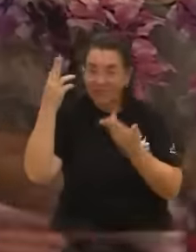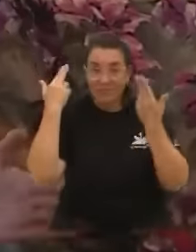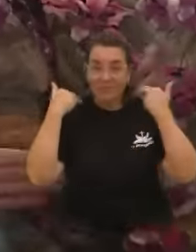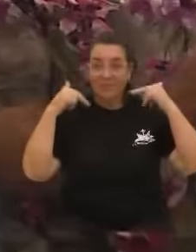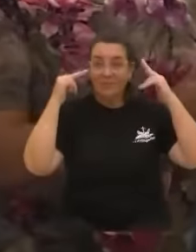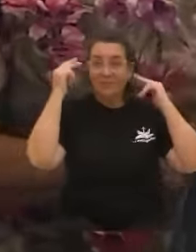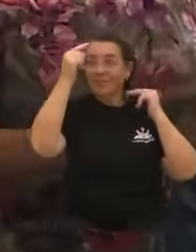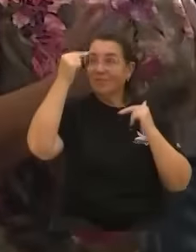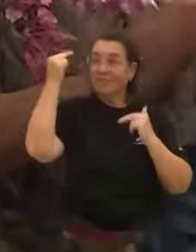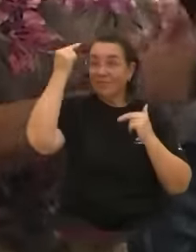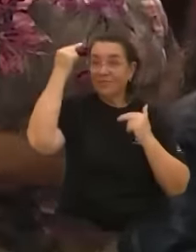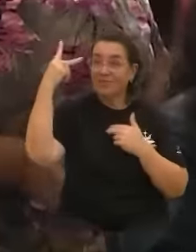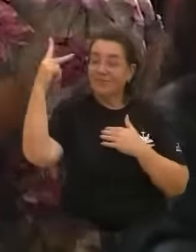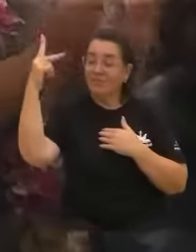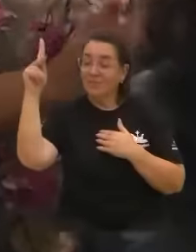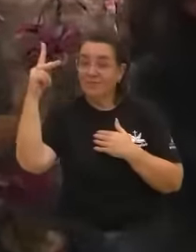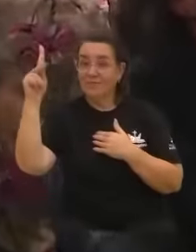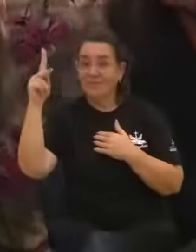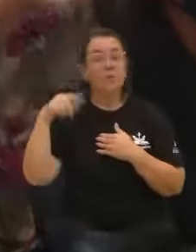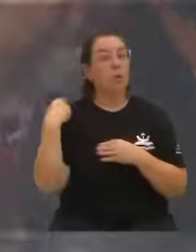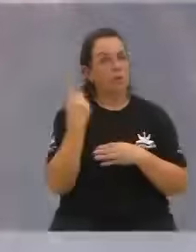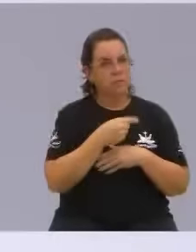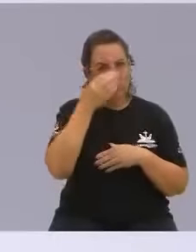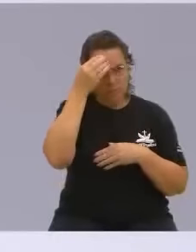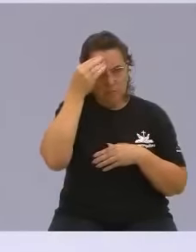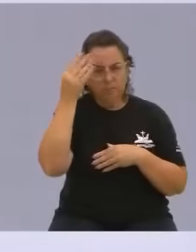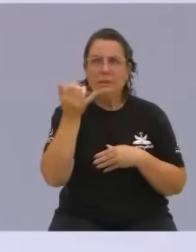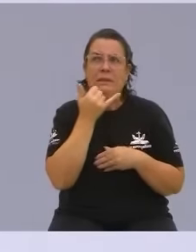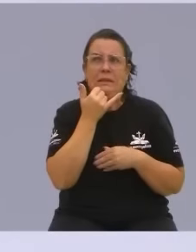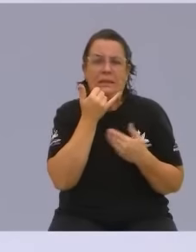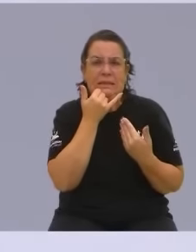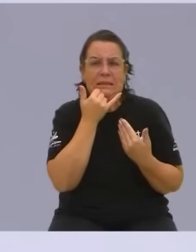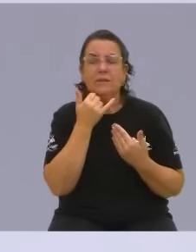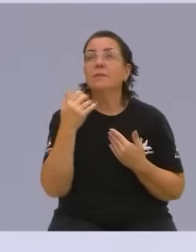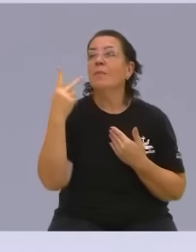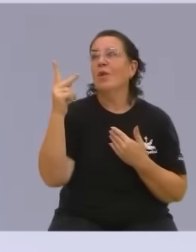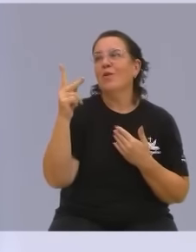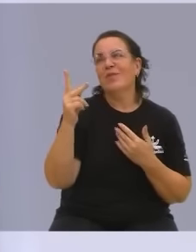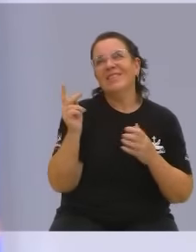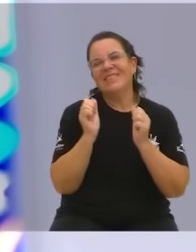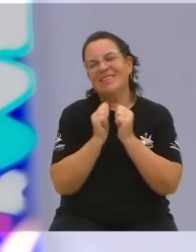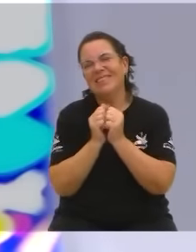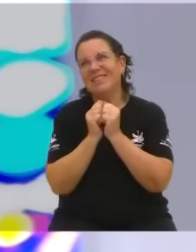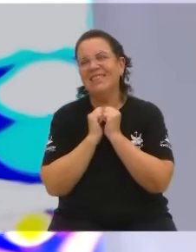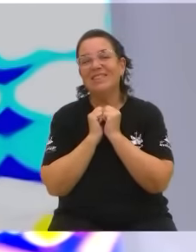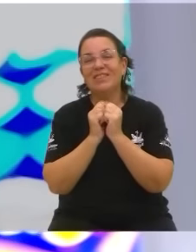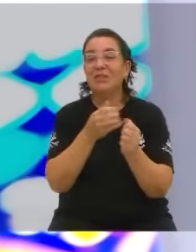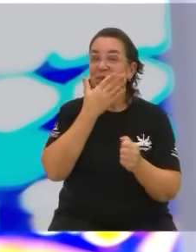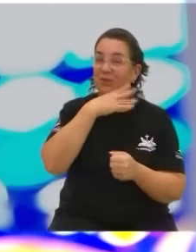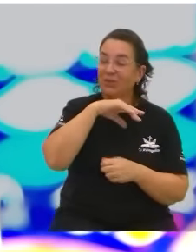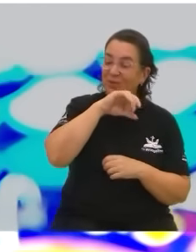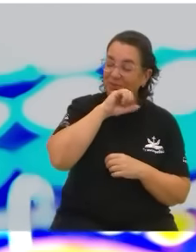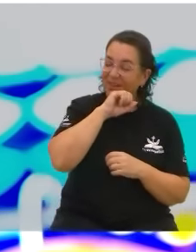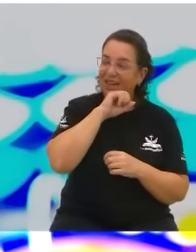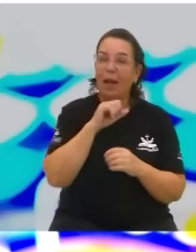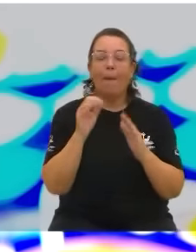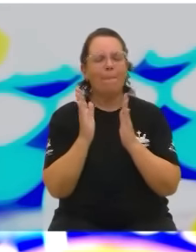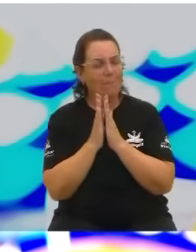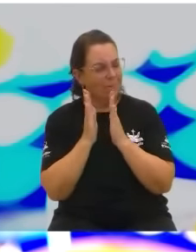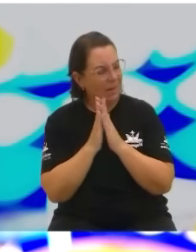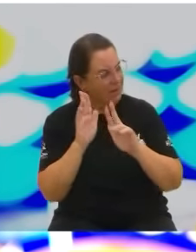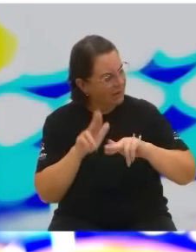Deus Cordeiro Santo, nossas culpas perdoai. Vós que estáis junto do